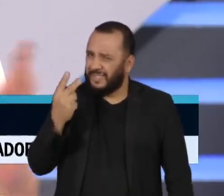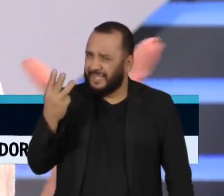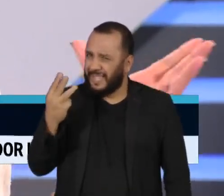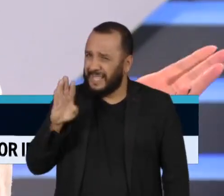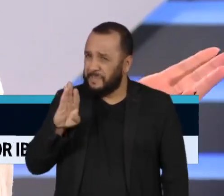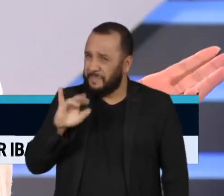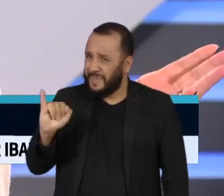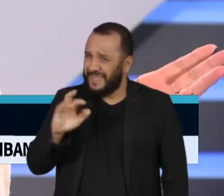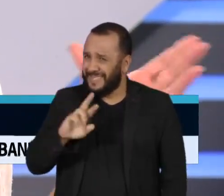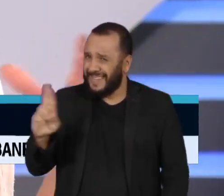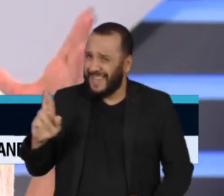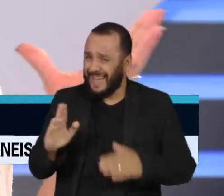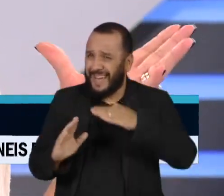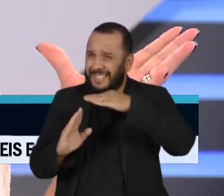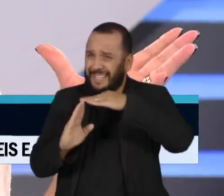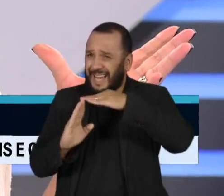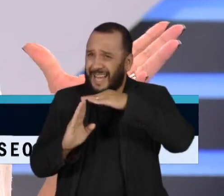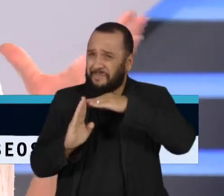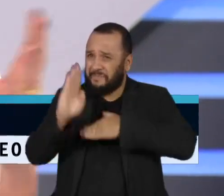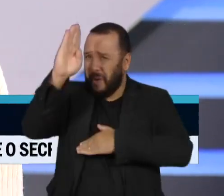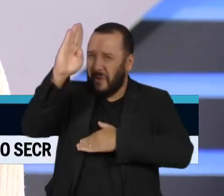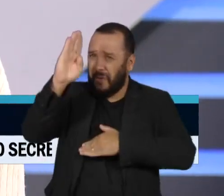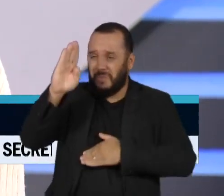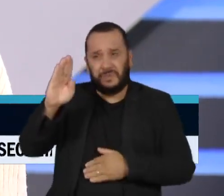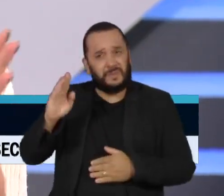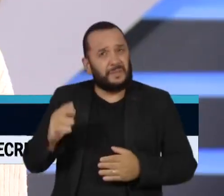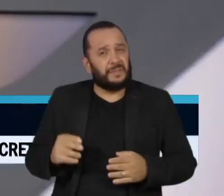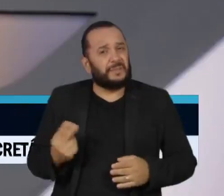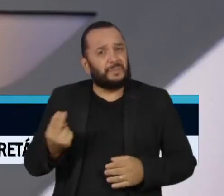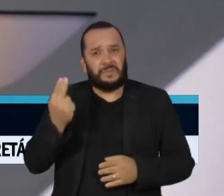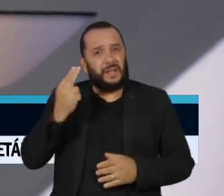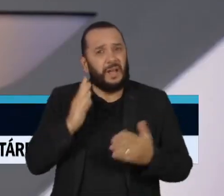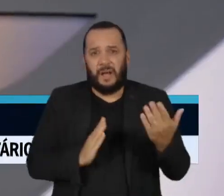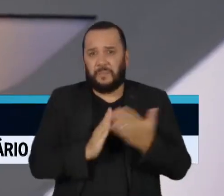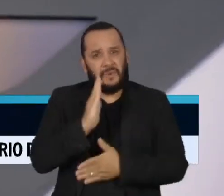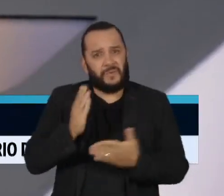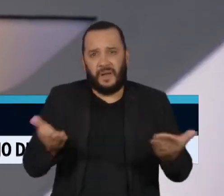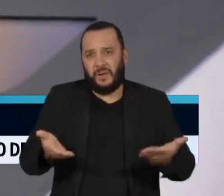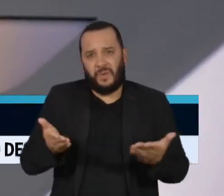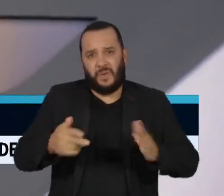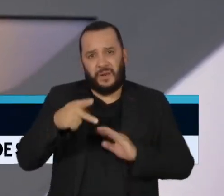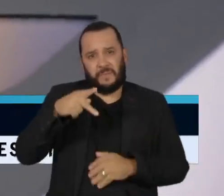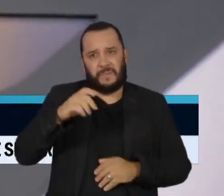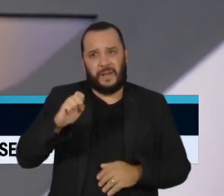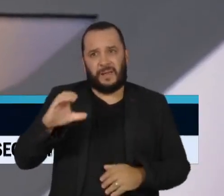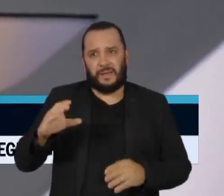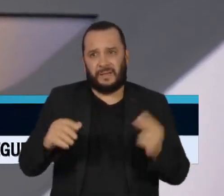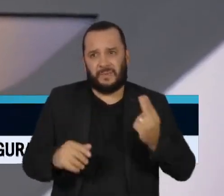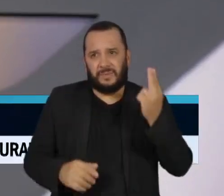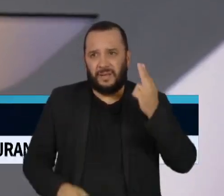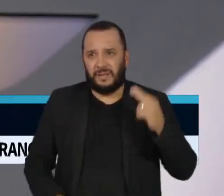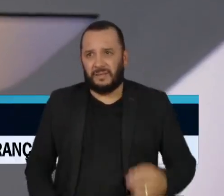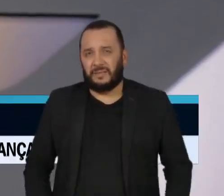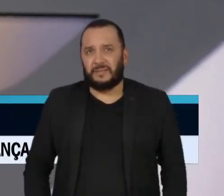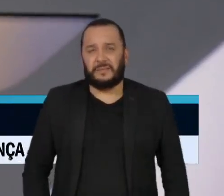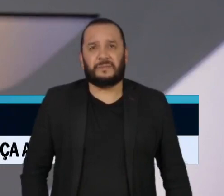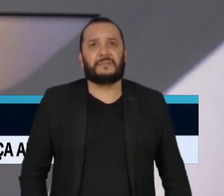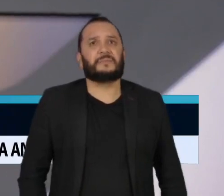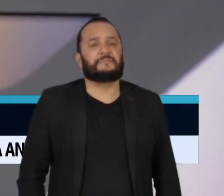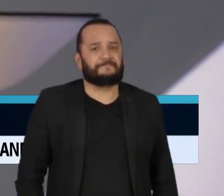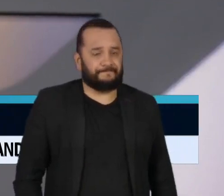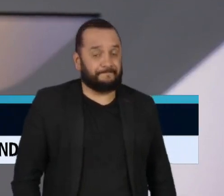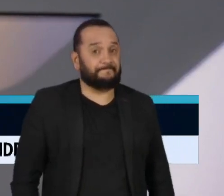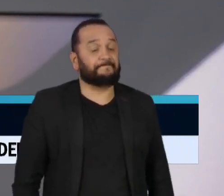reais estava conversando aqui agora que não dá para provar uma PEC no meio desse cenário né Eu acho que tá essa situação